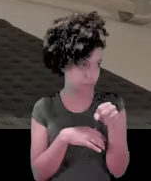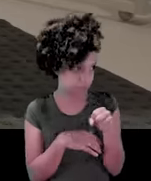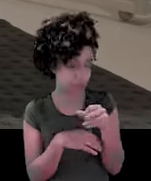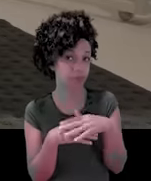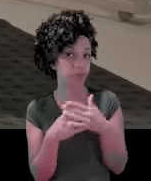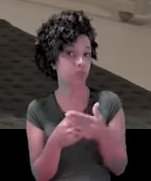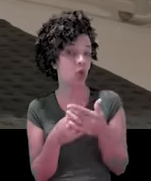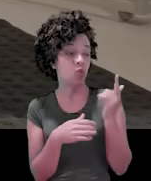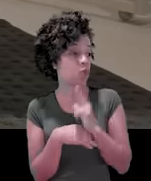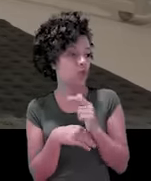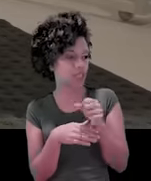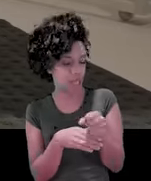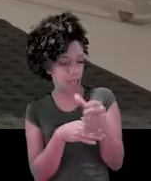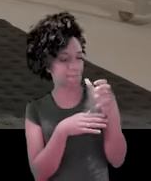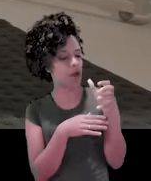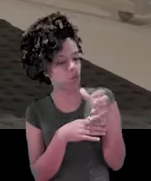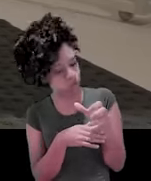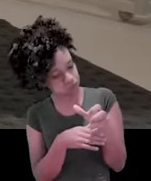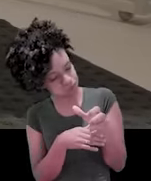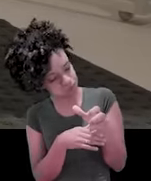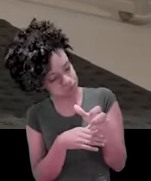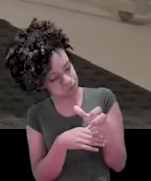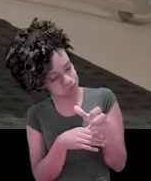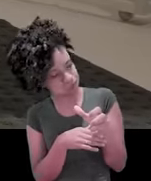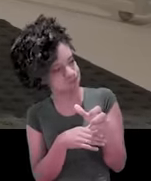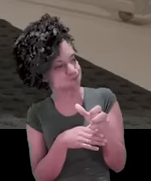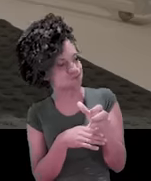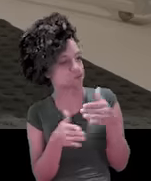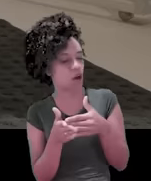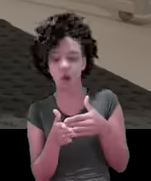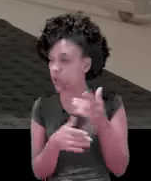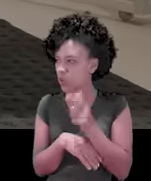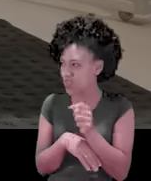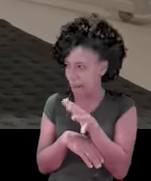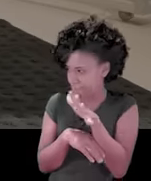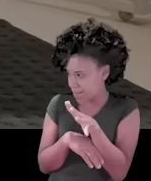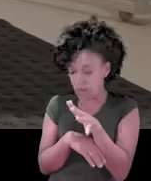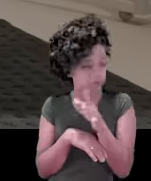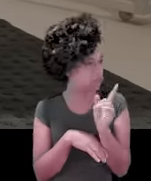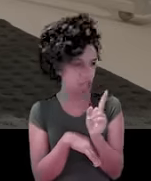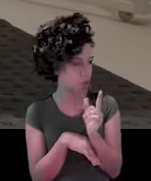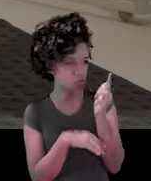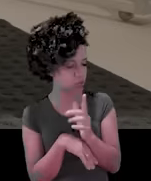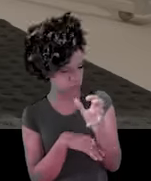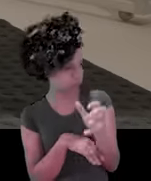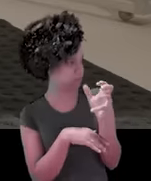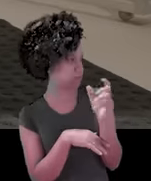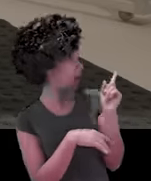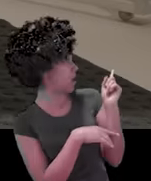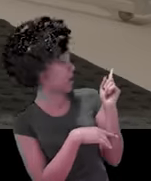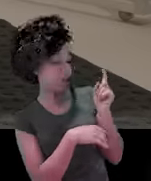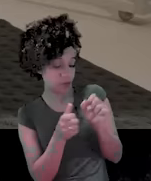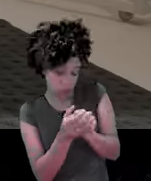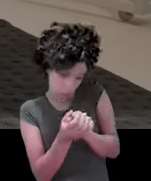então ele conseguia abrir a mão depois Coimbra trabalham para ficar visita aqui